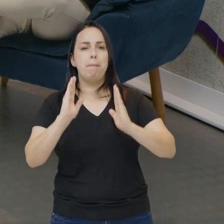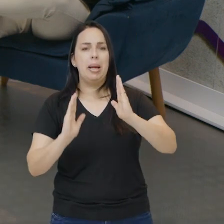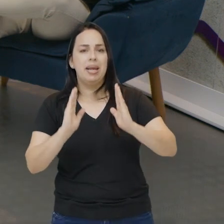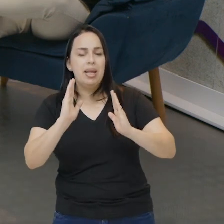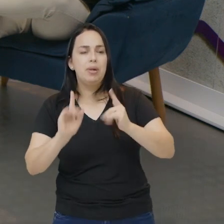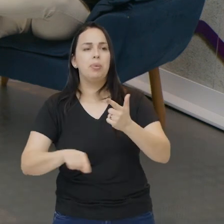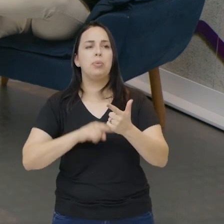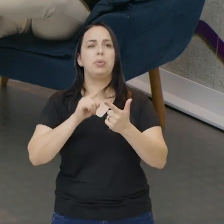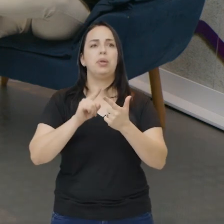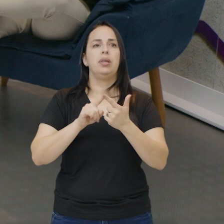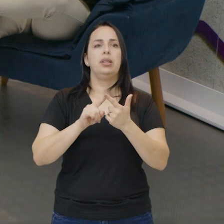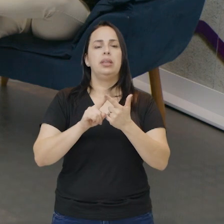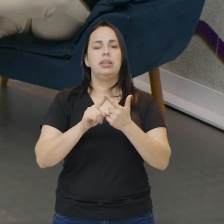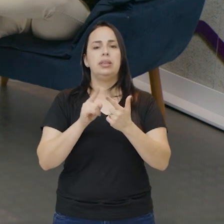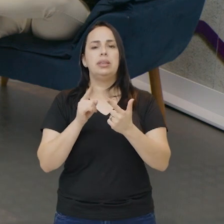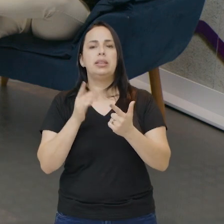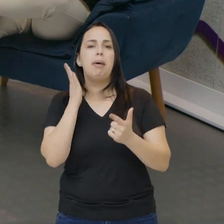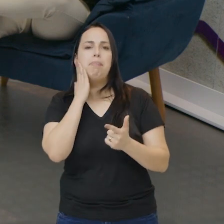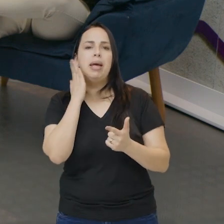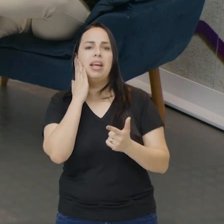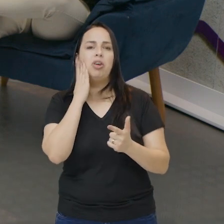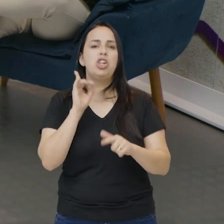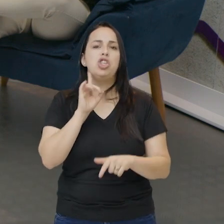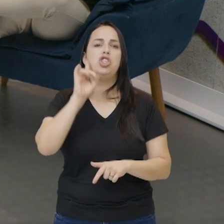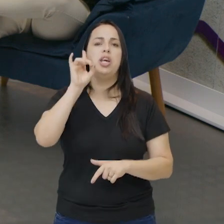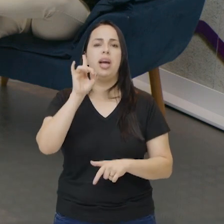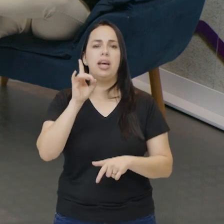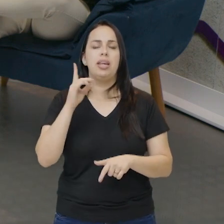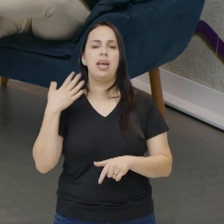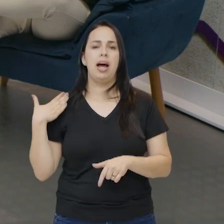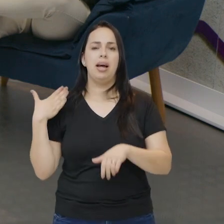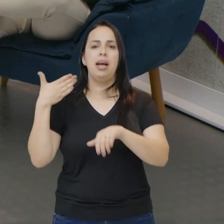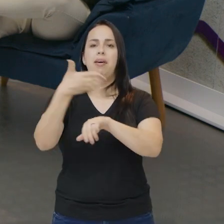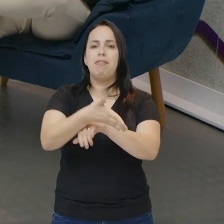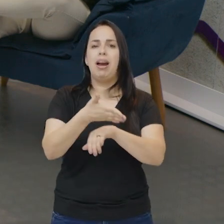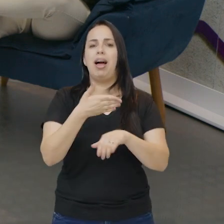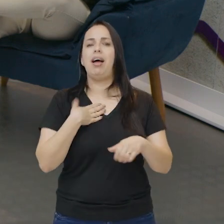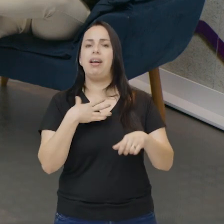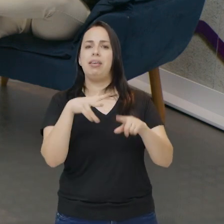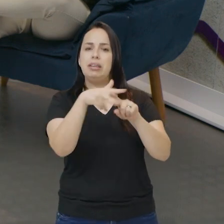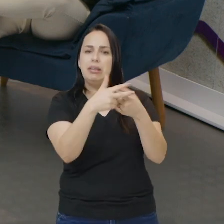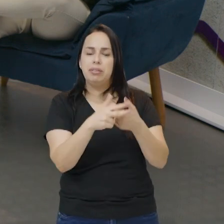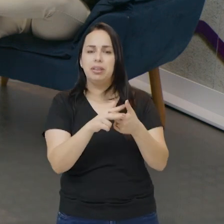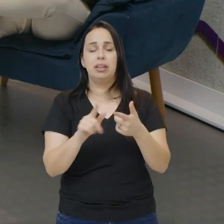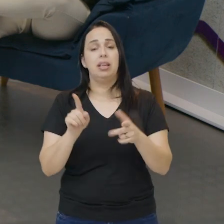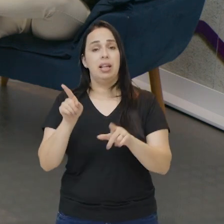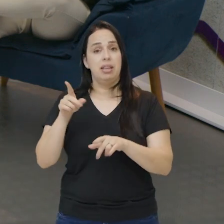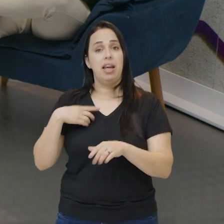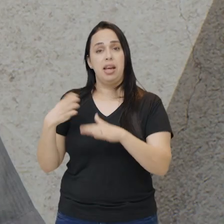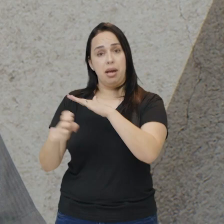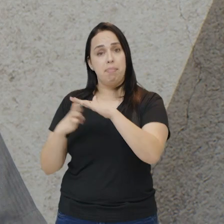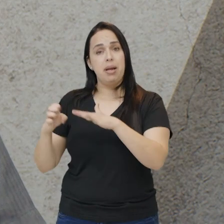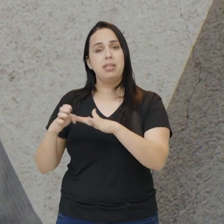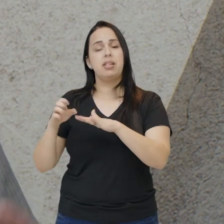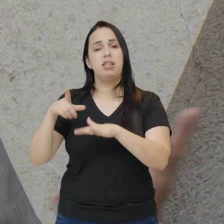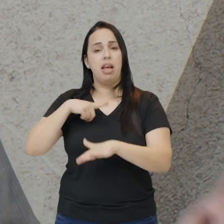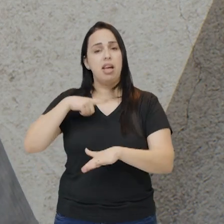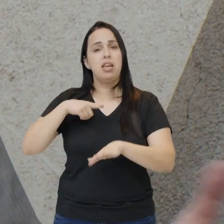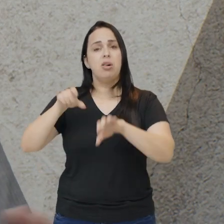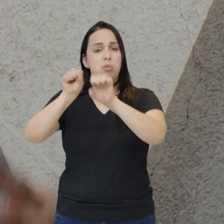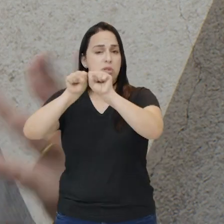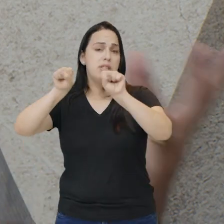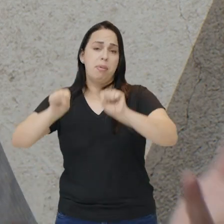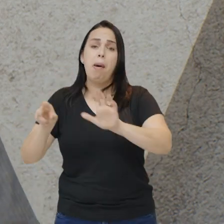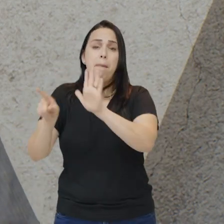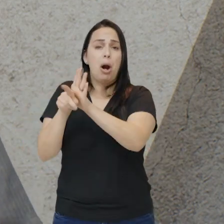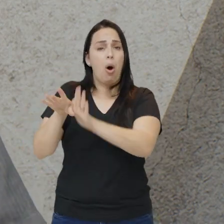controle, de prazos, de tratativas que precisam ser feitas, né? Muitas empresas investem em sistemas próprios que complementam